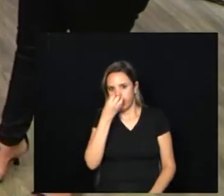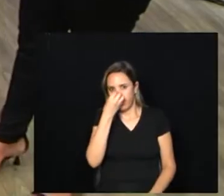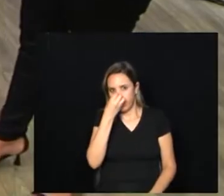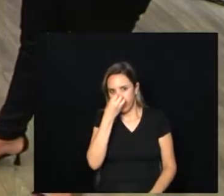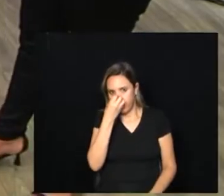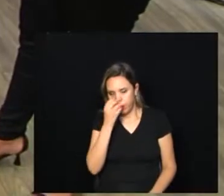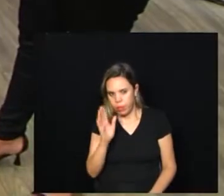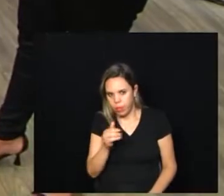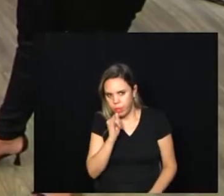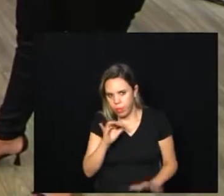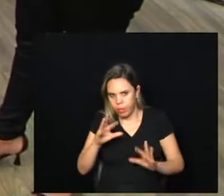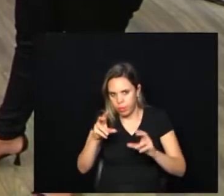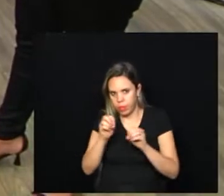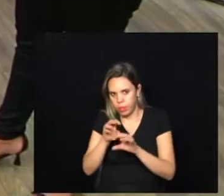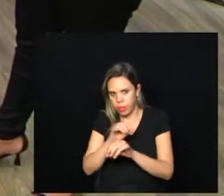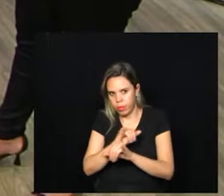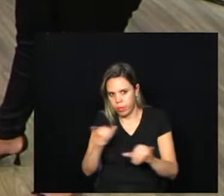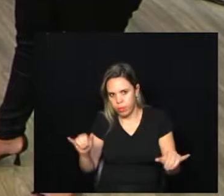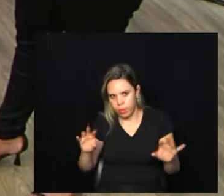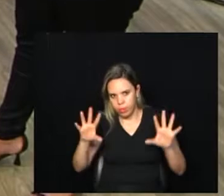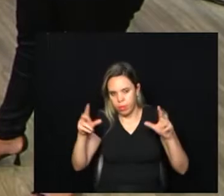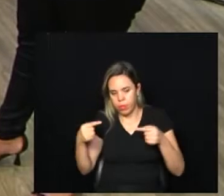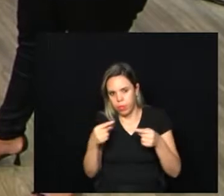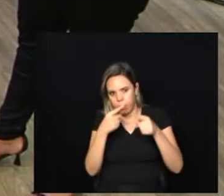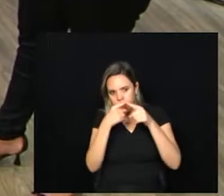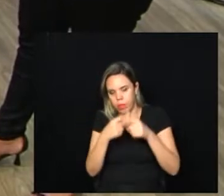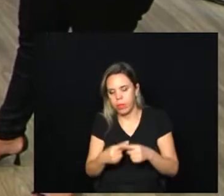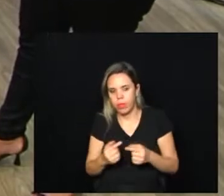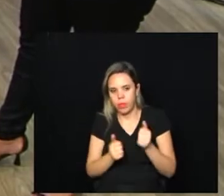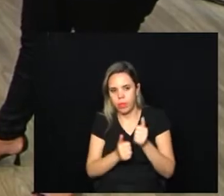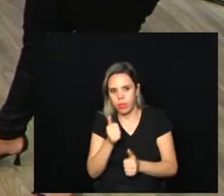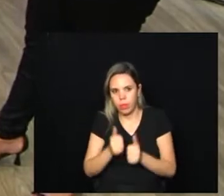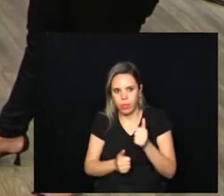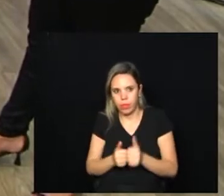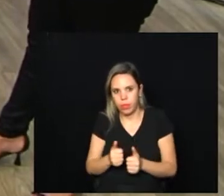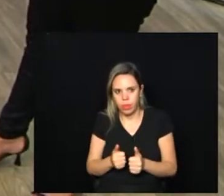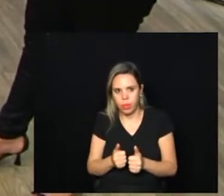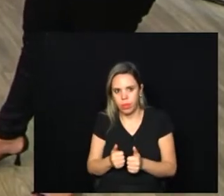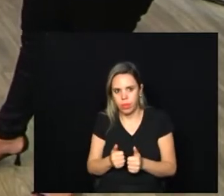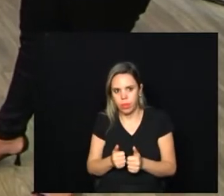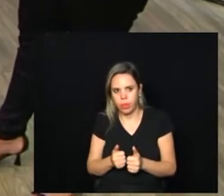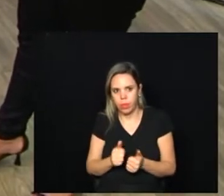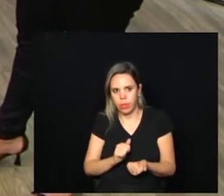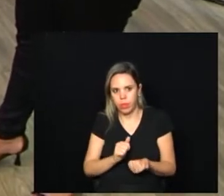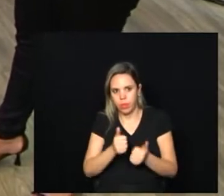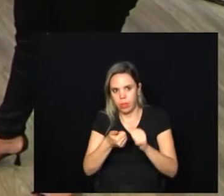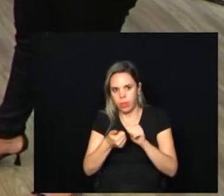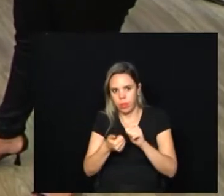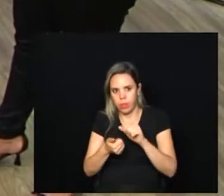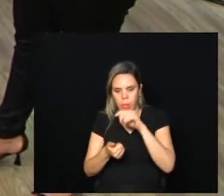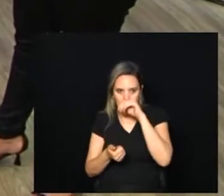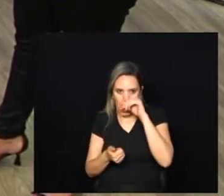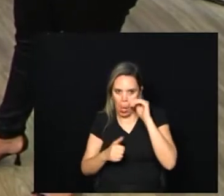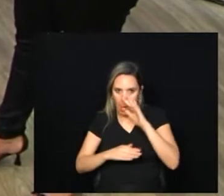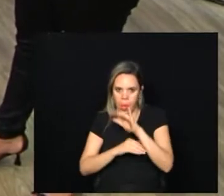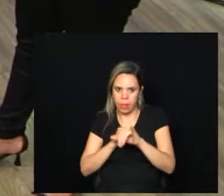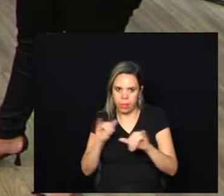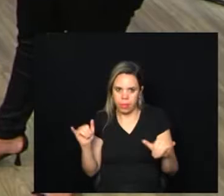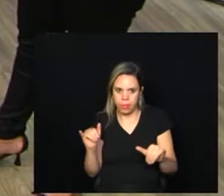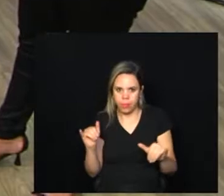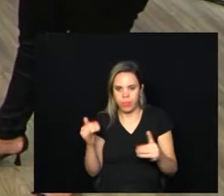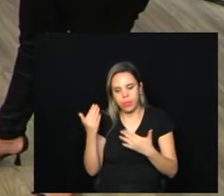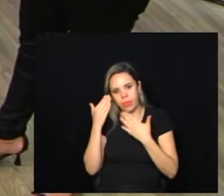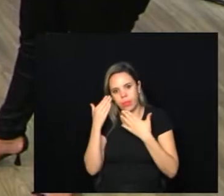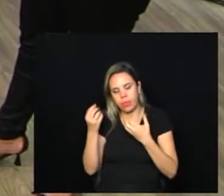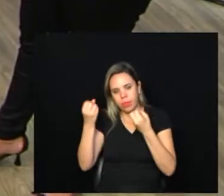E já todas as informações do derby e sobre bola rolando na nossa parte de esporte aqui no nosso Câmara Notícia. Mirna Abreu,